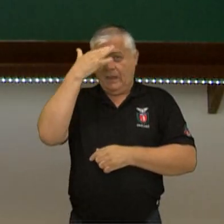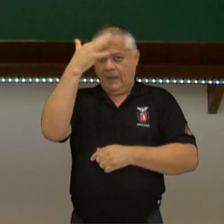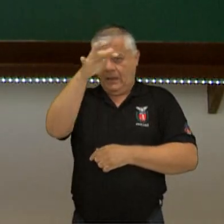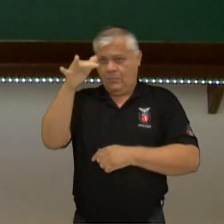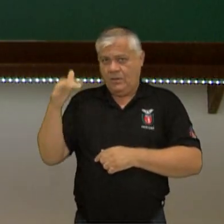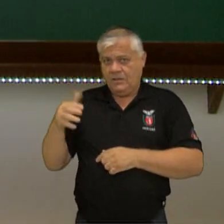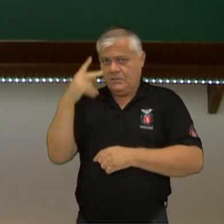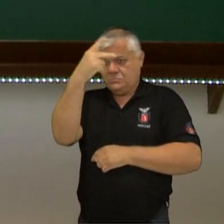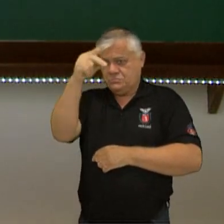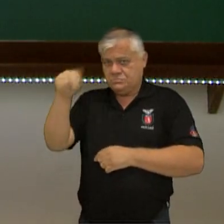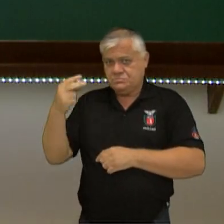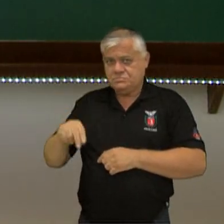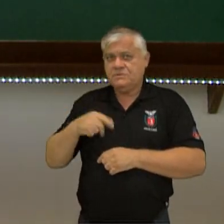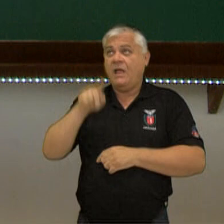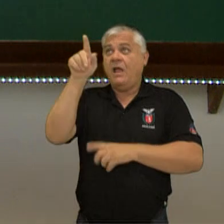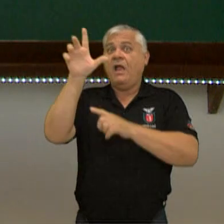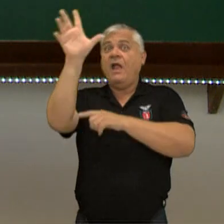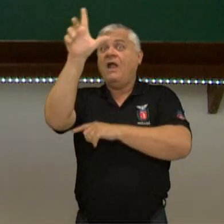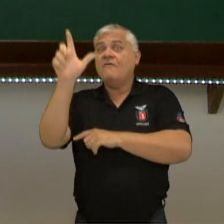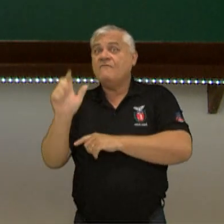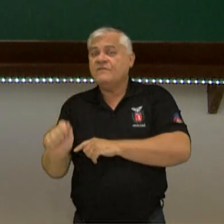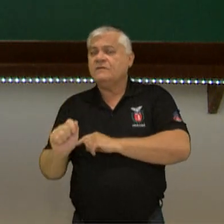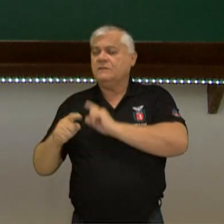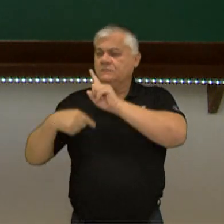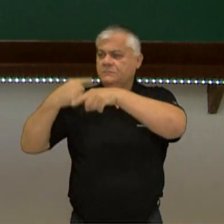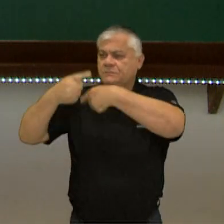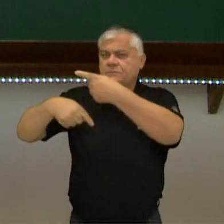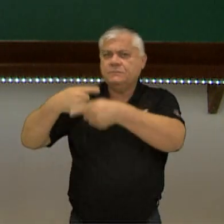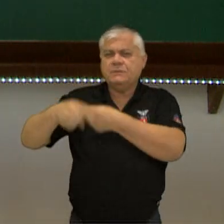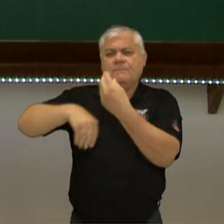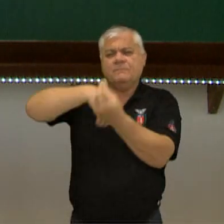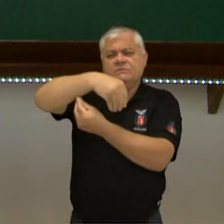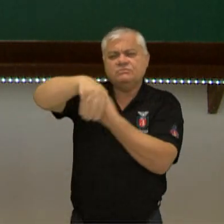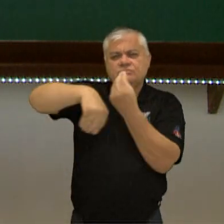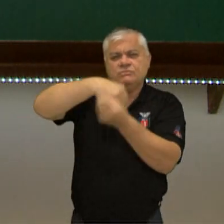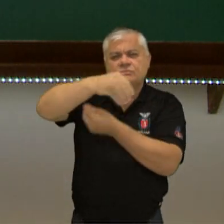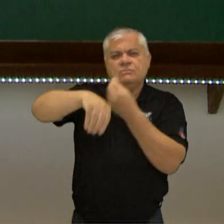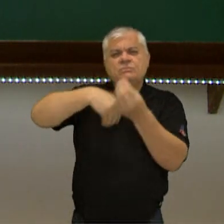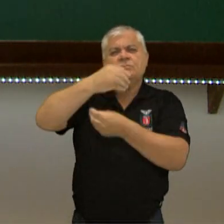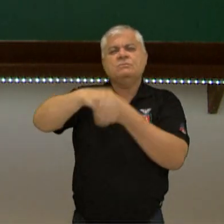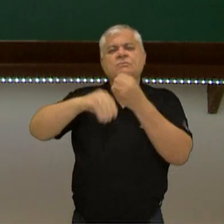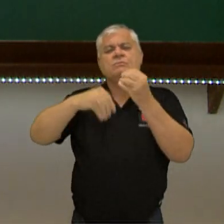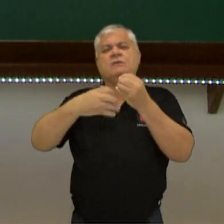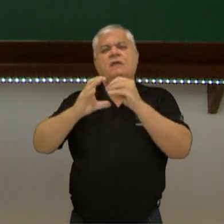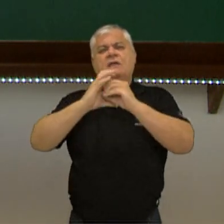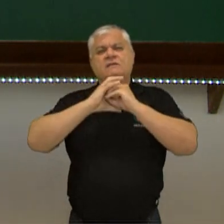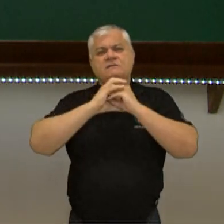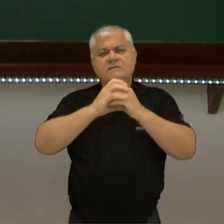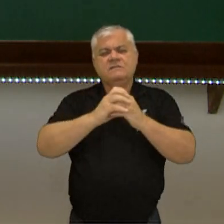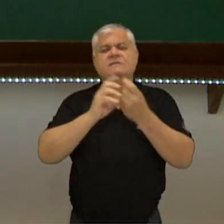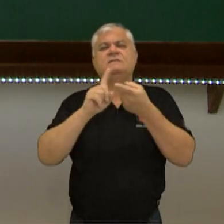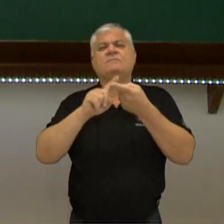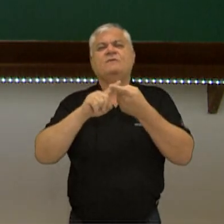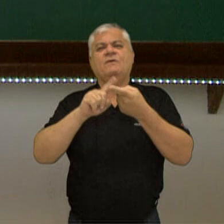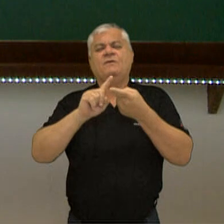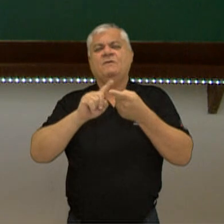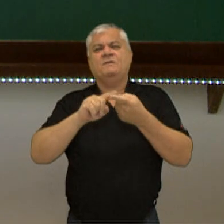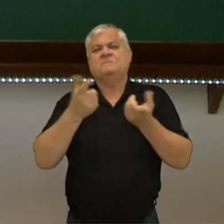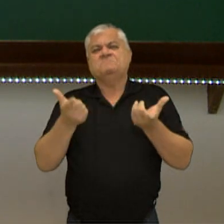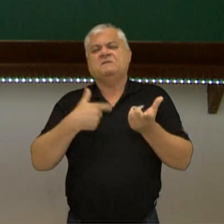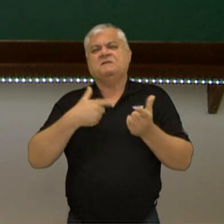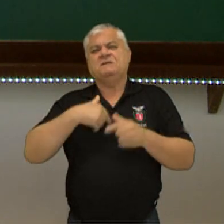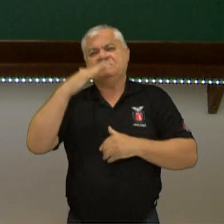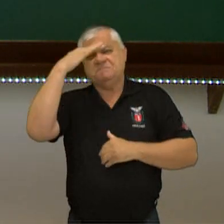de matriz africana, que mistura elementos sincréticos do cristianismo, do kardecismo espírita, das religiões de